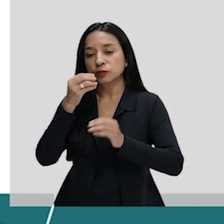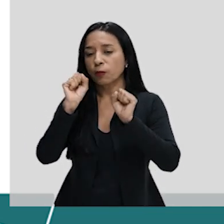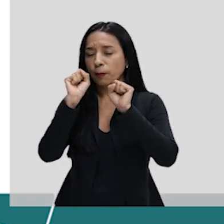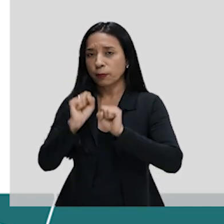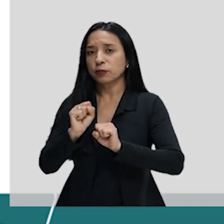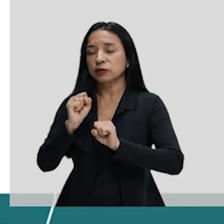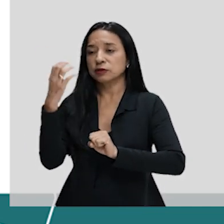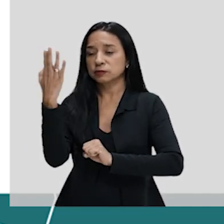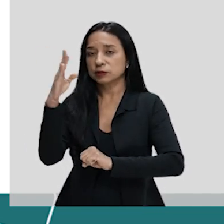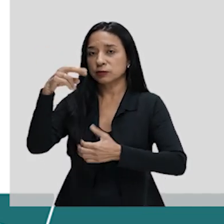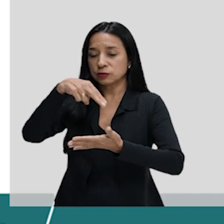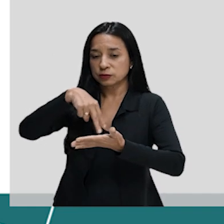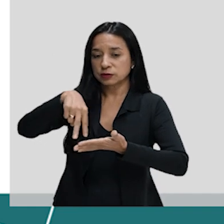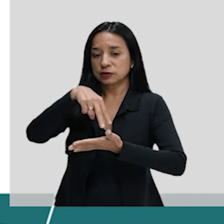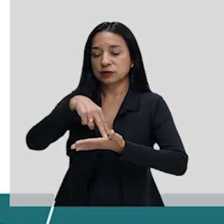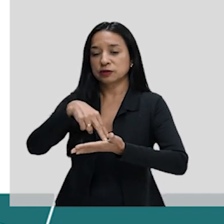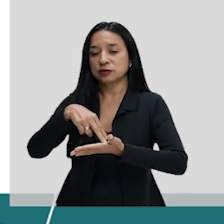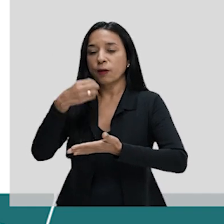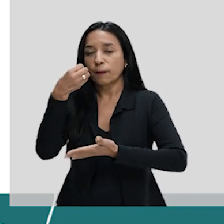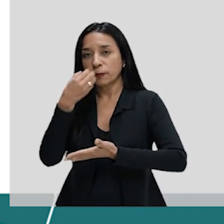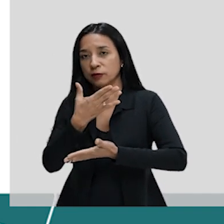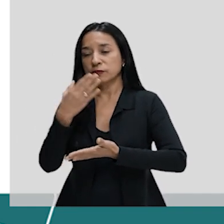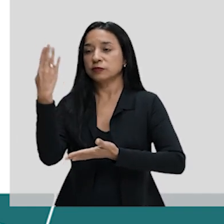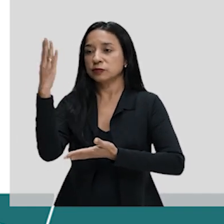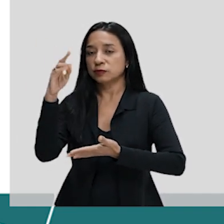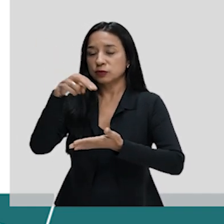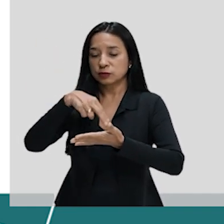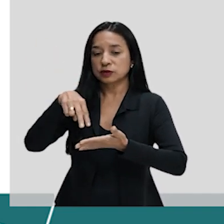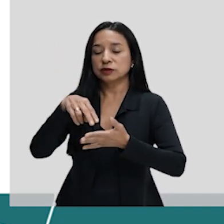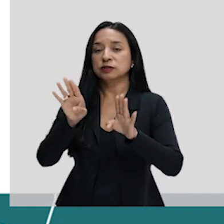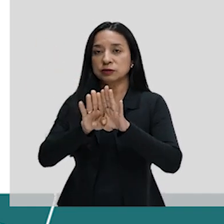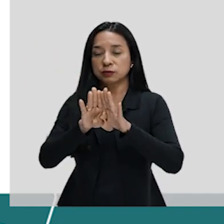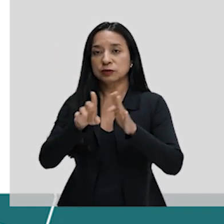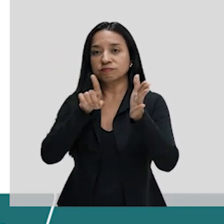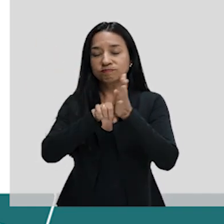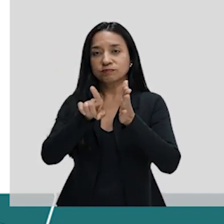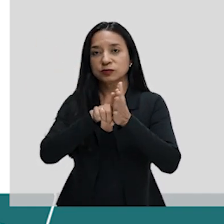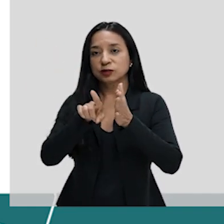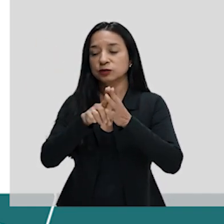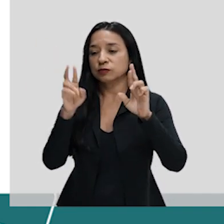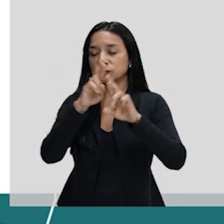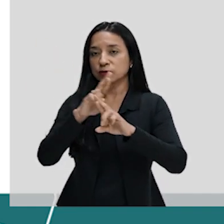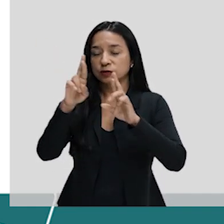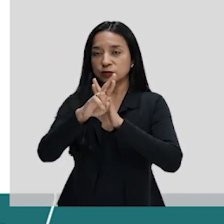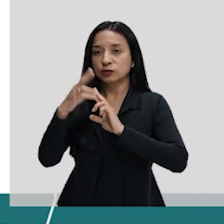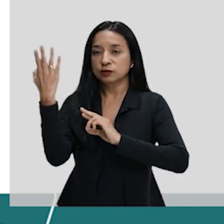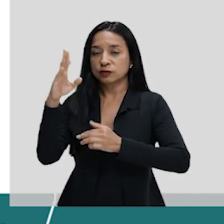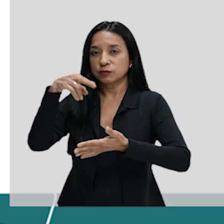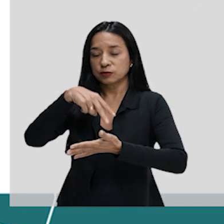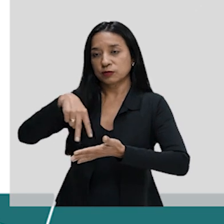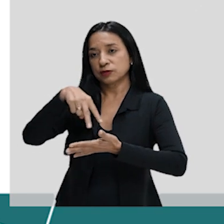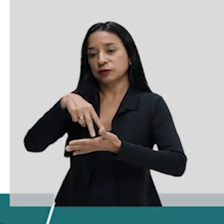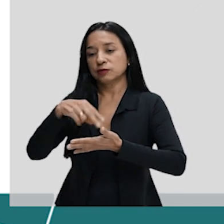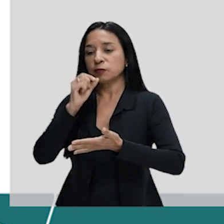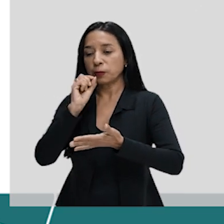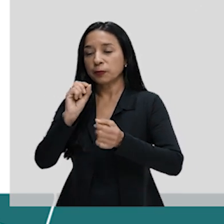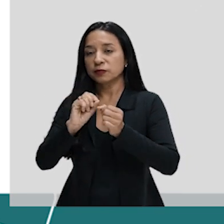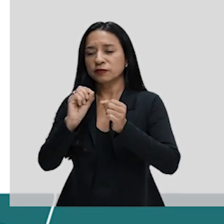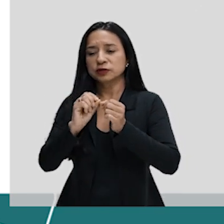uma prática alternativa que nós iremos ficar sabendo tudo sobre ela nessa aulinha de hoje. Nós iremos ficar sabendo sobre o